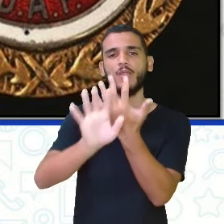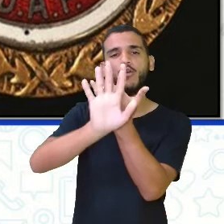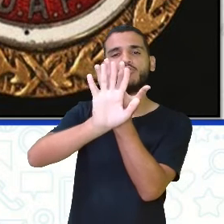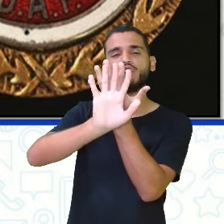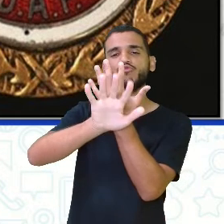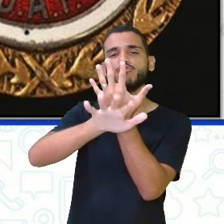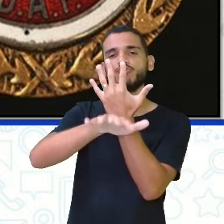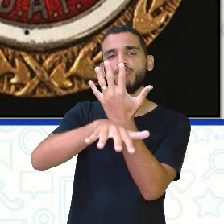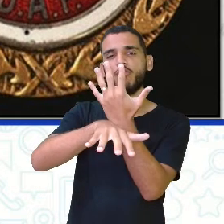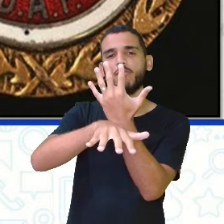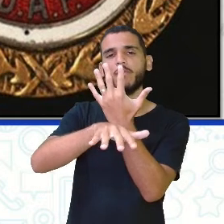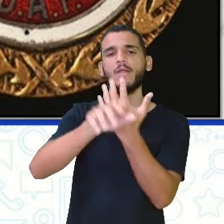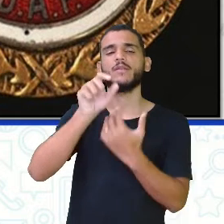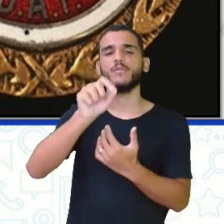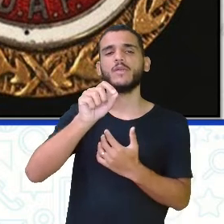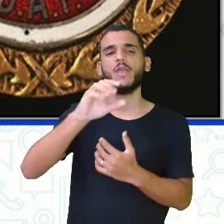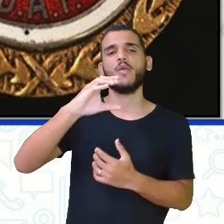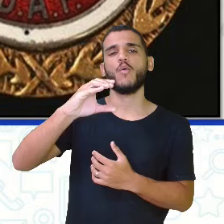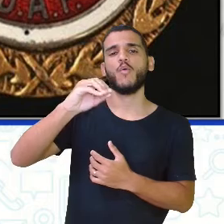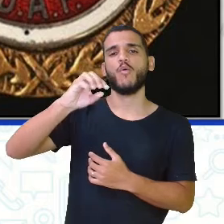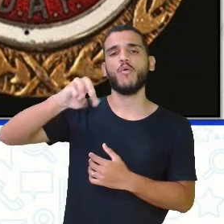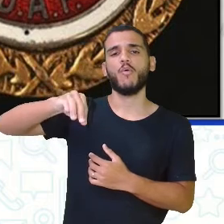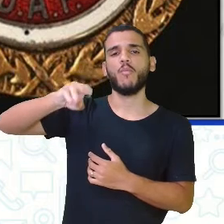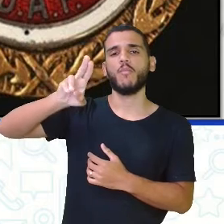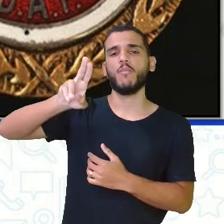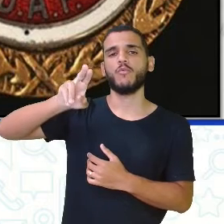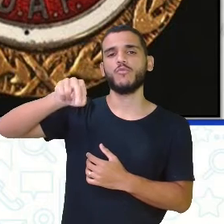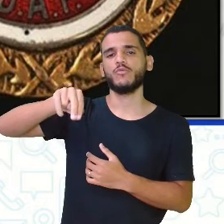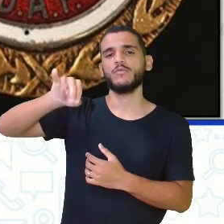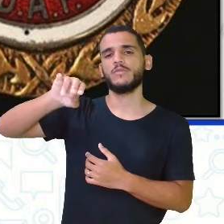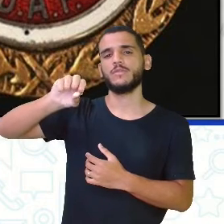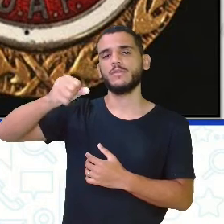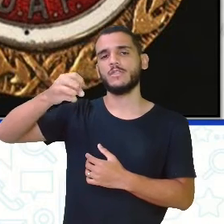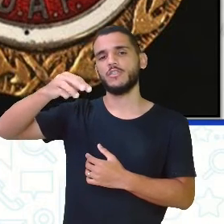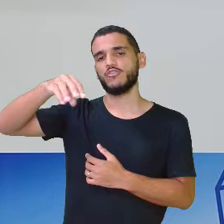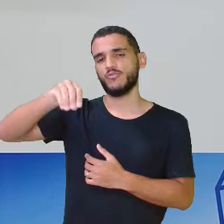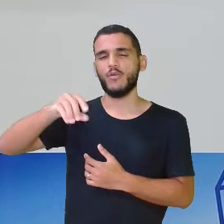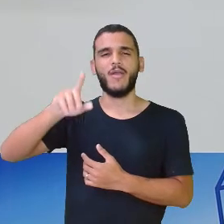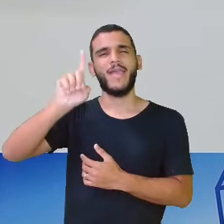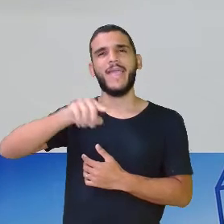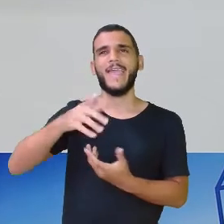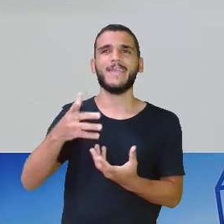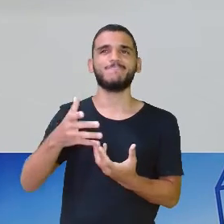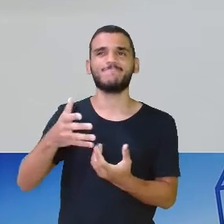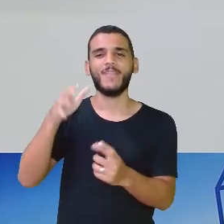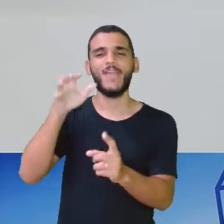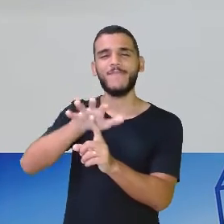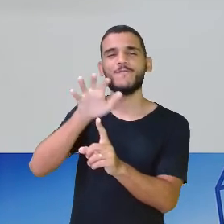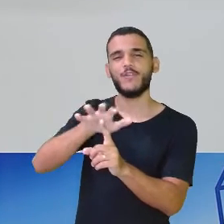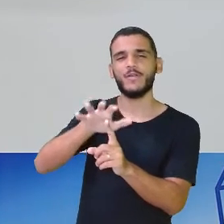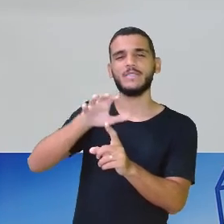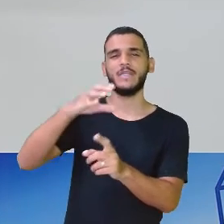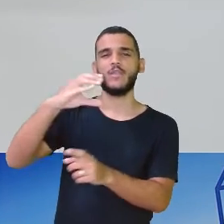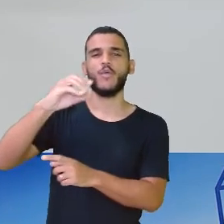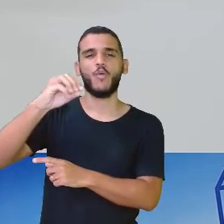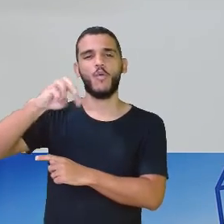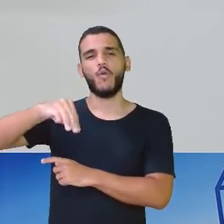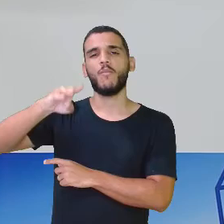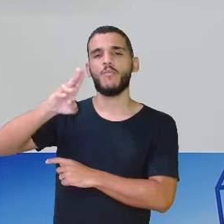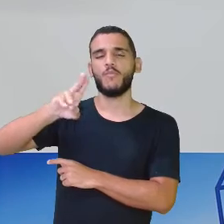Porque enquanto que na Alemanha, né, a gente vê o pessoal entrando em crise, na Rússia,